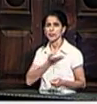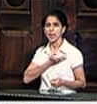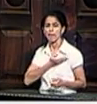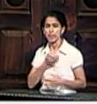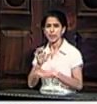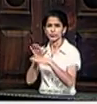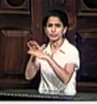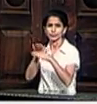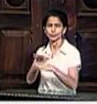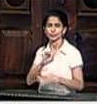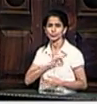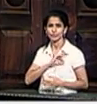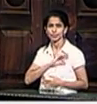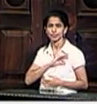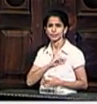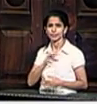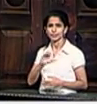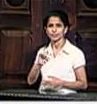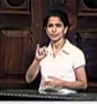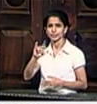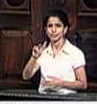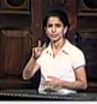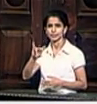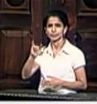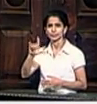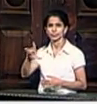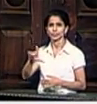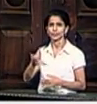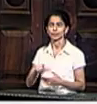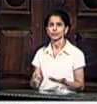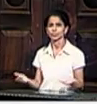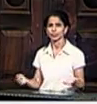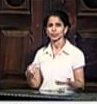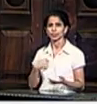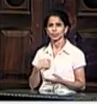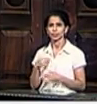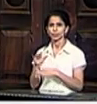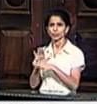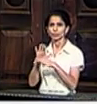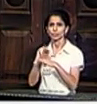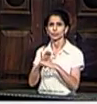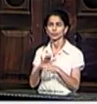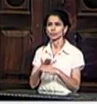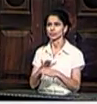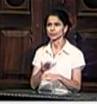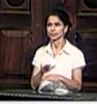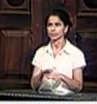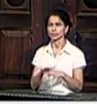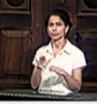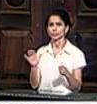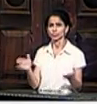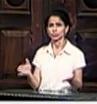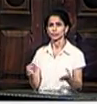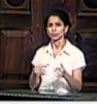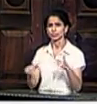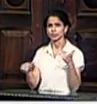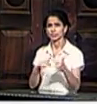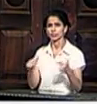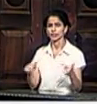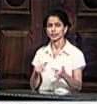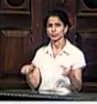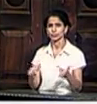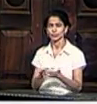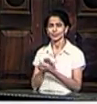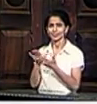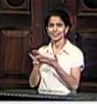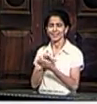Polícia Civil. Então, quando eu não preservo a questão dos servidores públicos e não